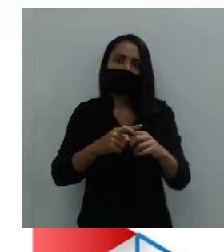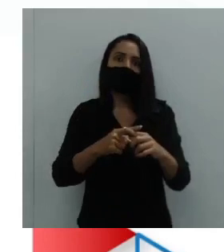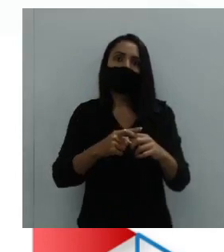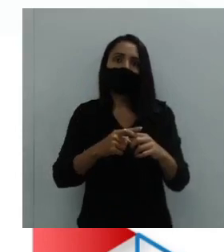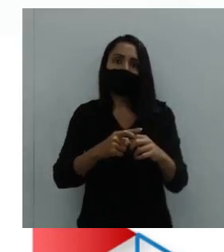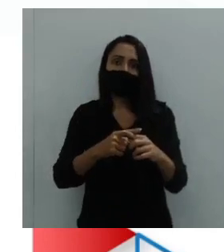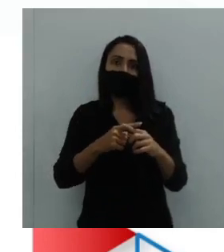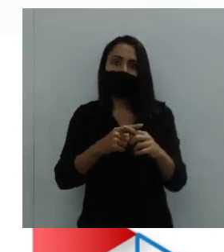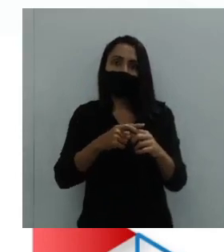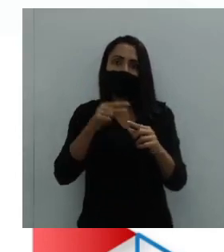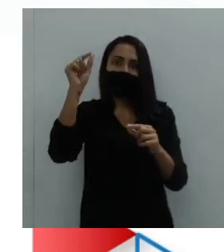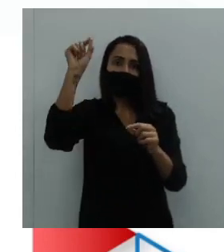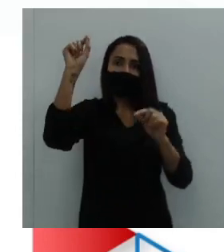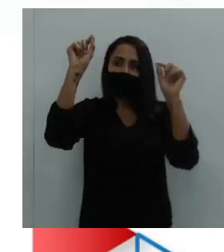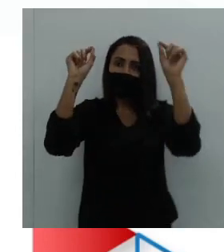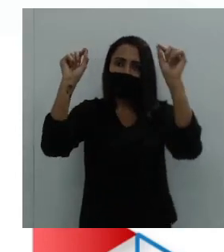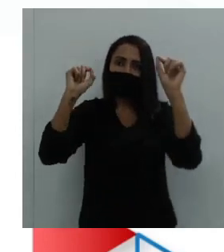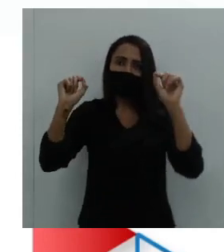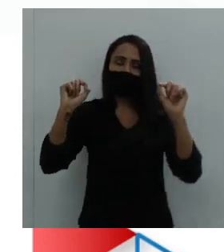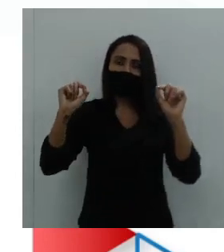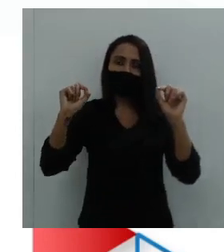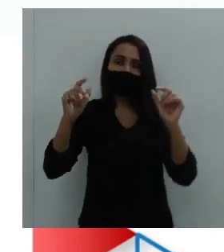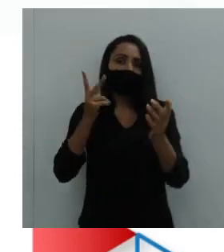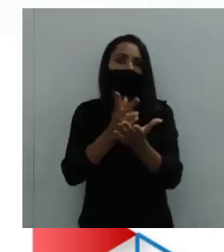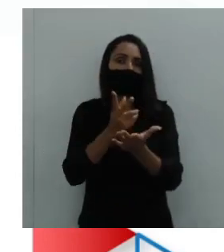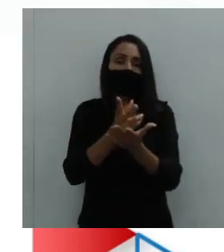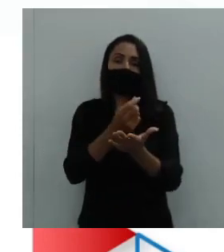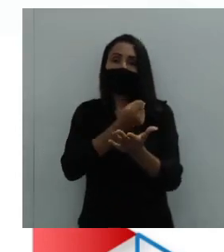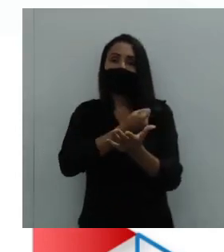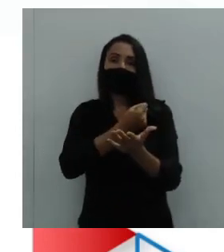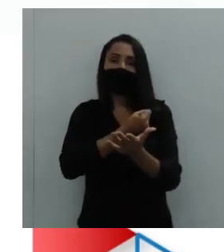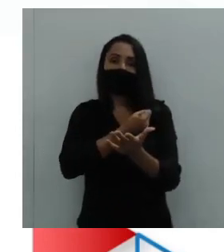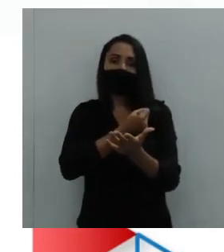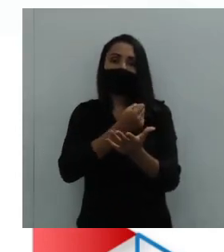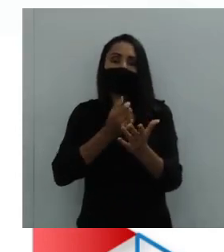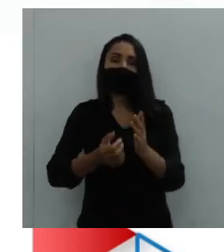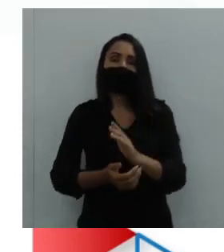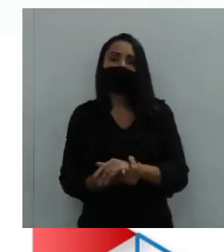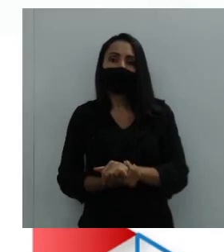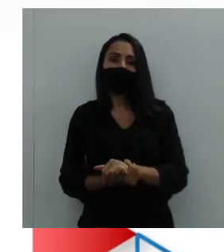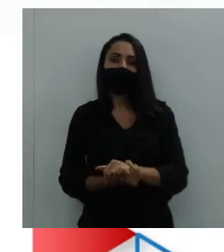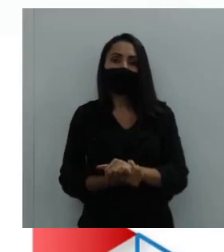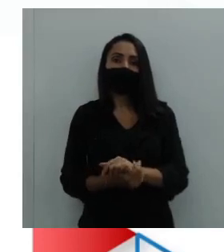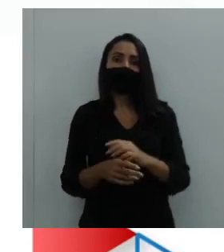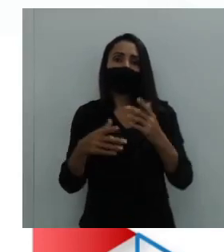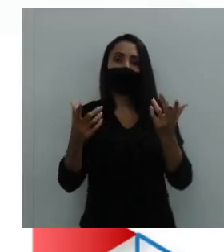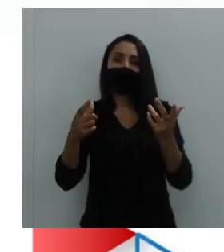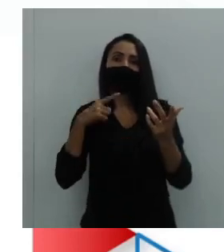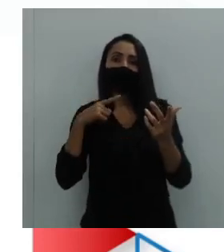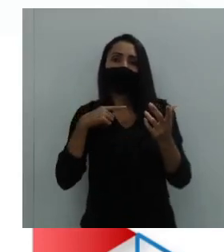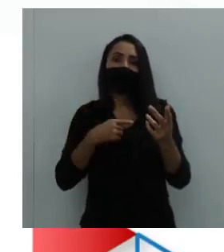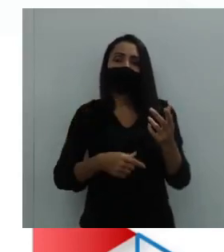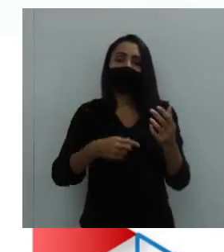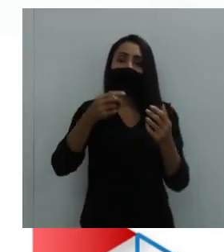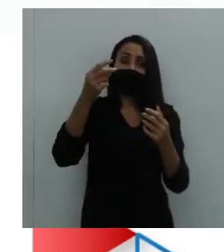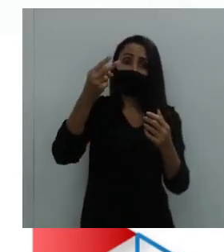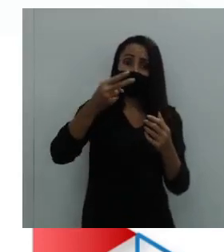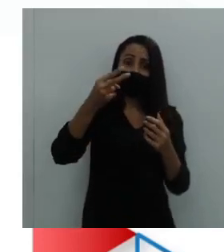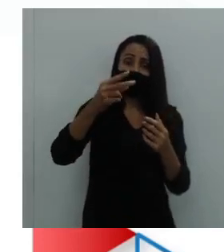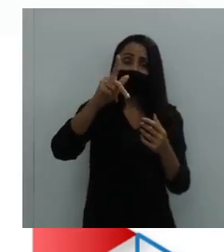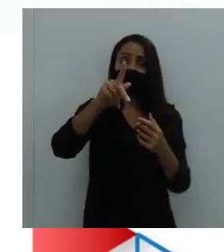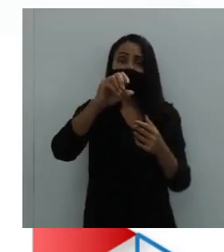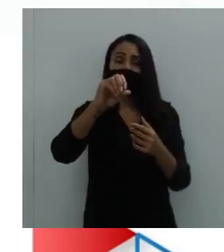coordenadas do ponto de um polígono com o mesmo número não nulo, e aí obtém um segundo polígono, que